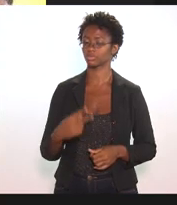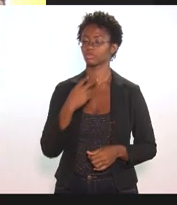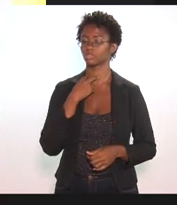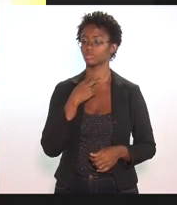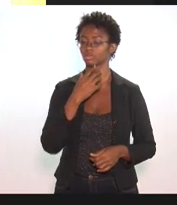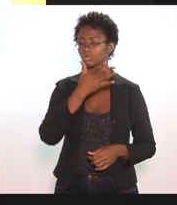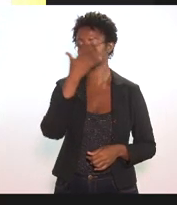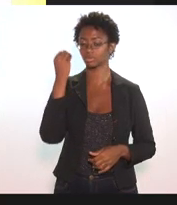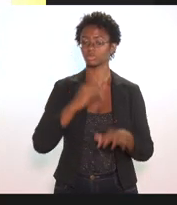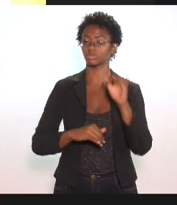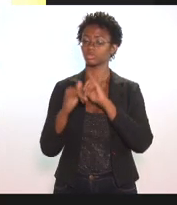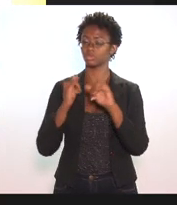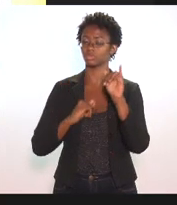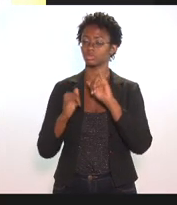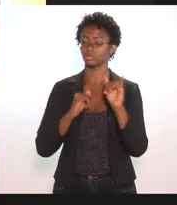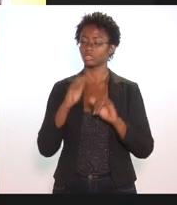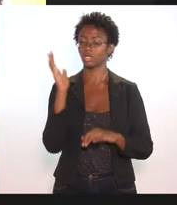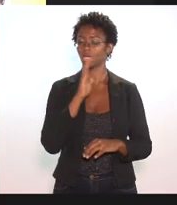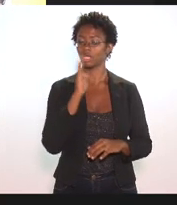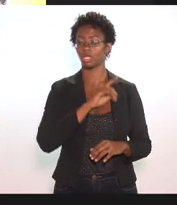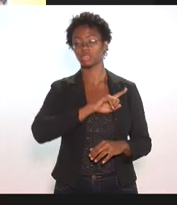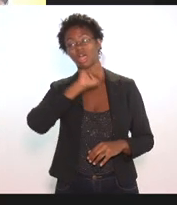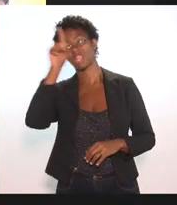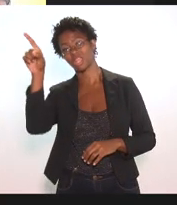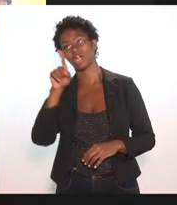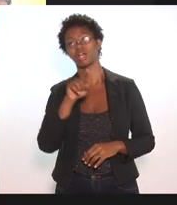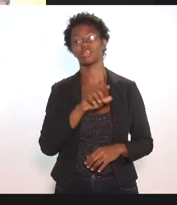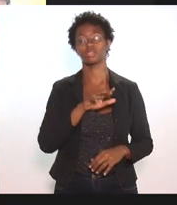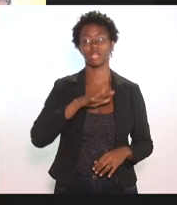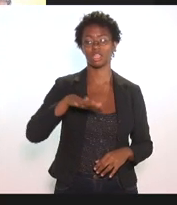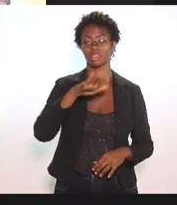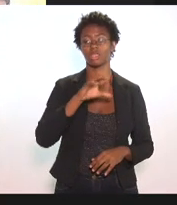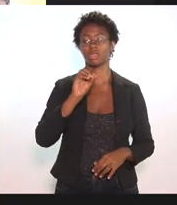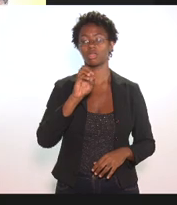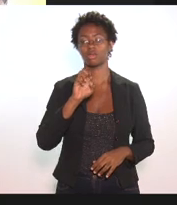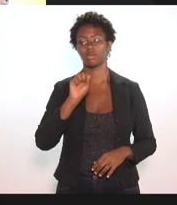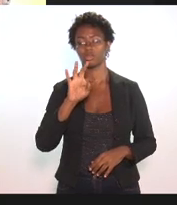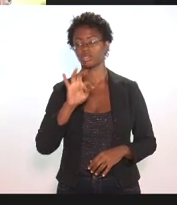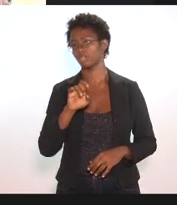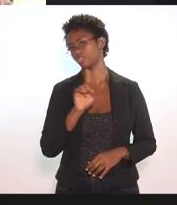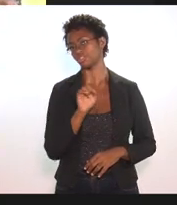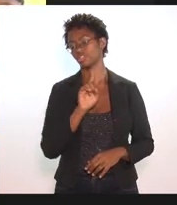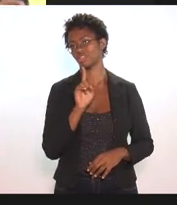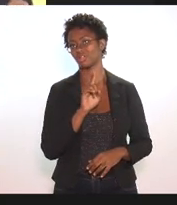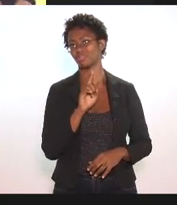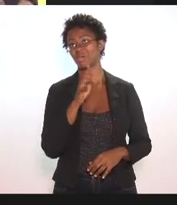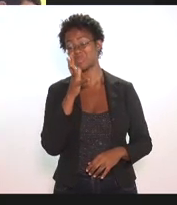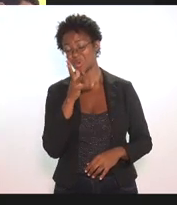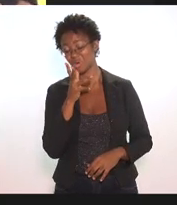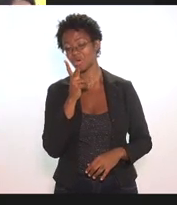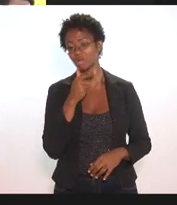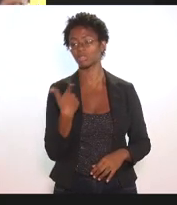informação não chega com essa rapidez na Zona Oeste. Ela chega muito lenta na Zona Oeste. Então, nós temos um número de comunidades aqui na região